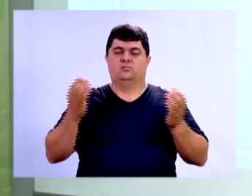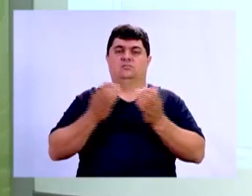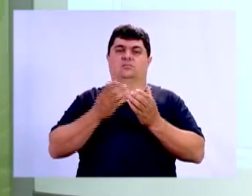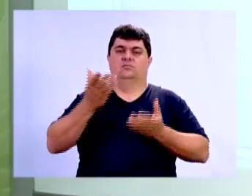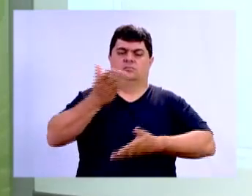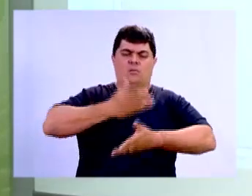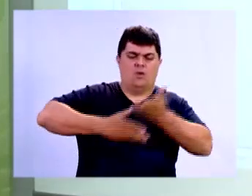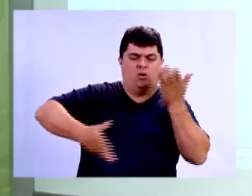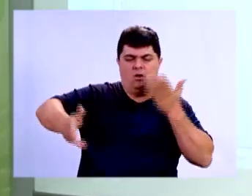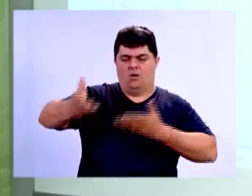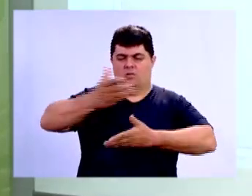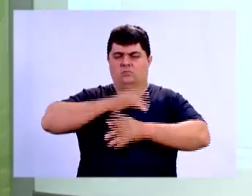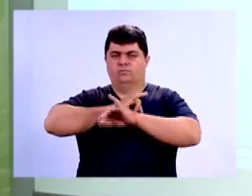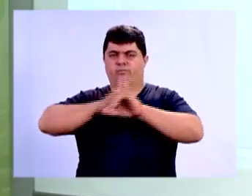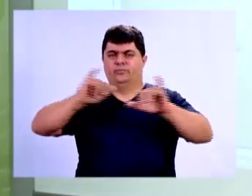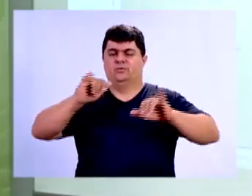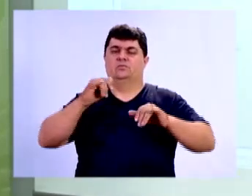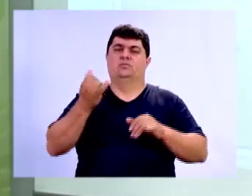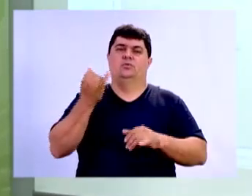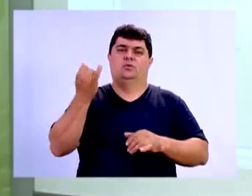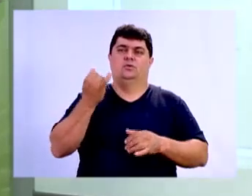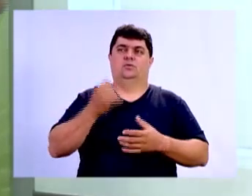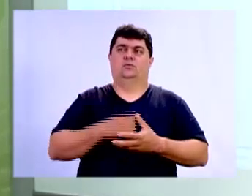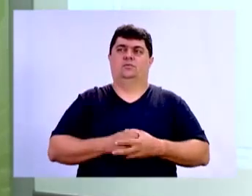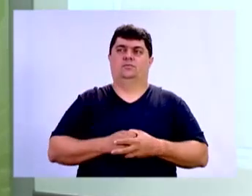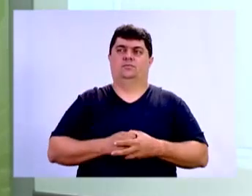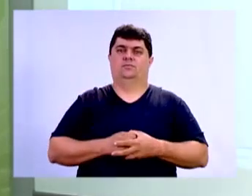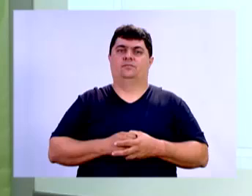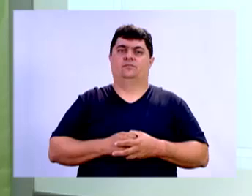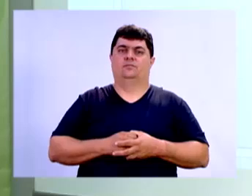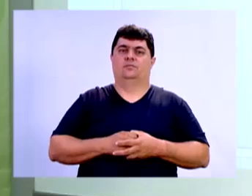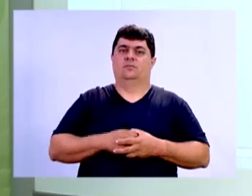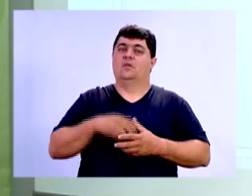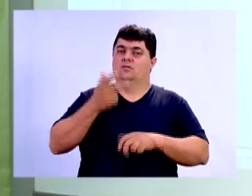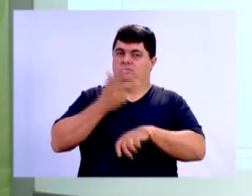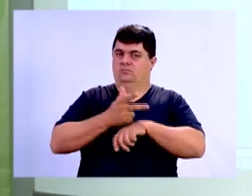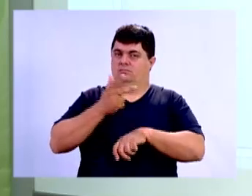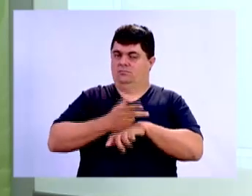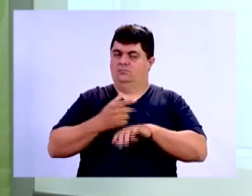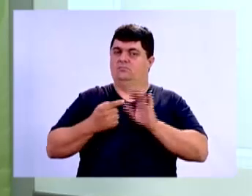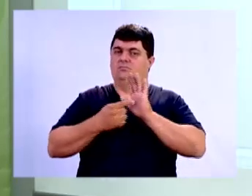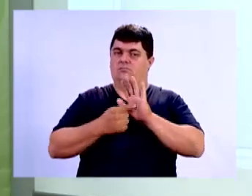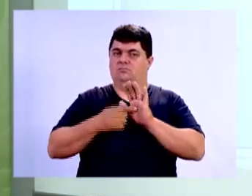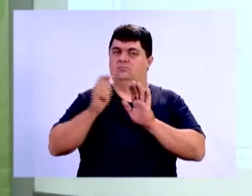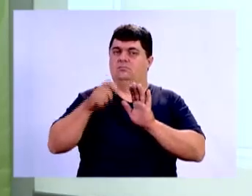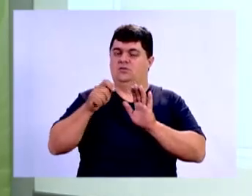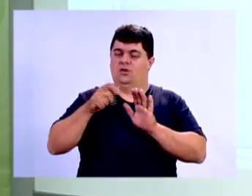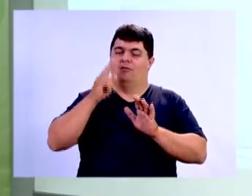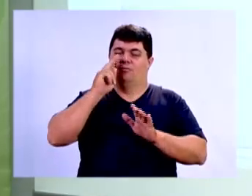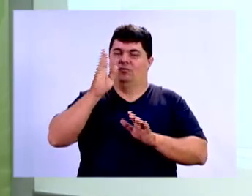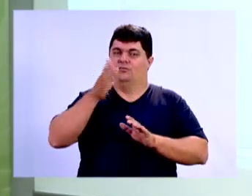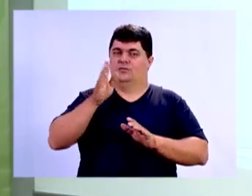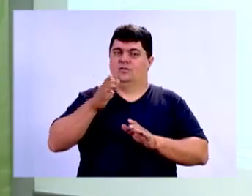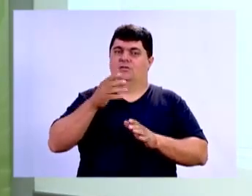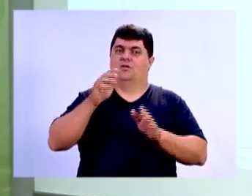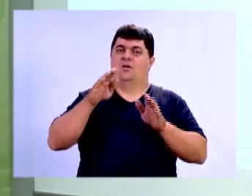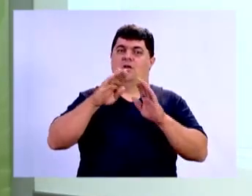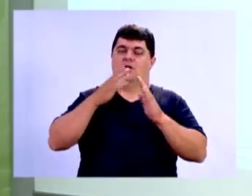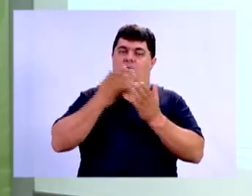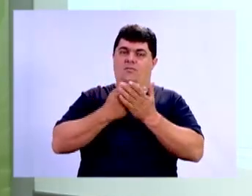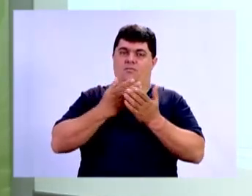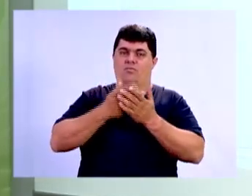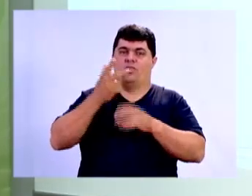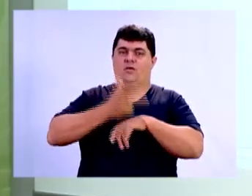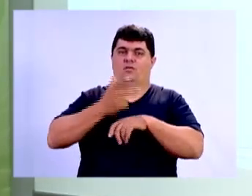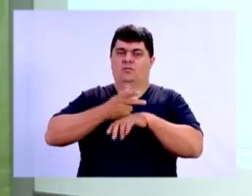poder trocar essas informações a todo tempo. Espero que vocês tenham assistido aos vídeos que a gente disponibilizou, não só os vídeos das nossas aulas ao vivo, mas os